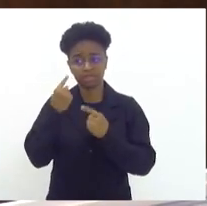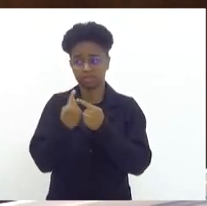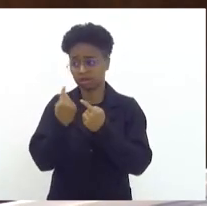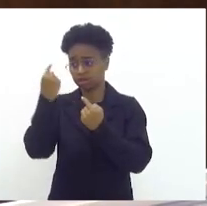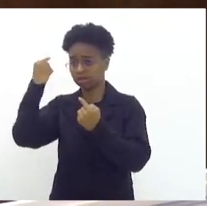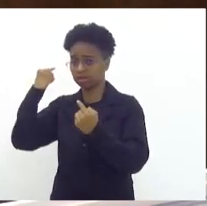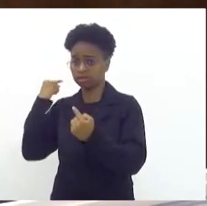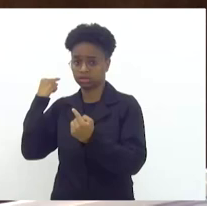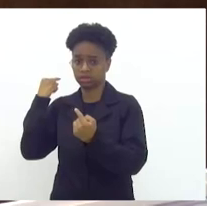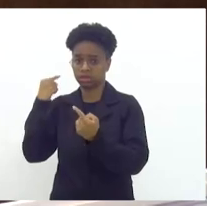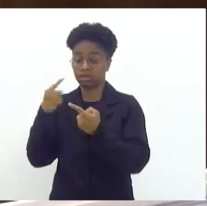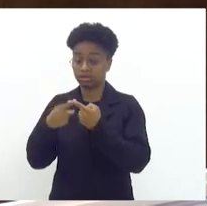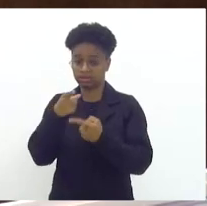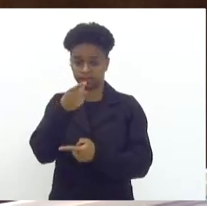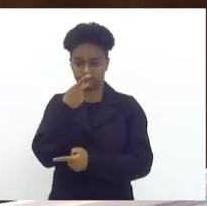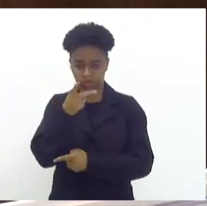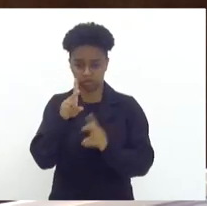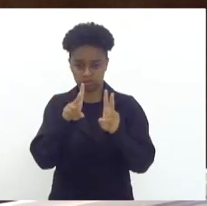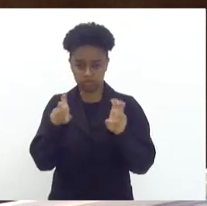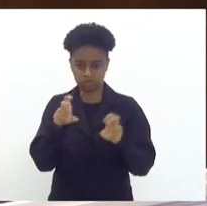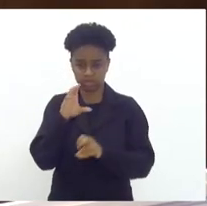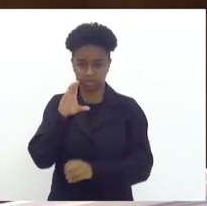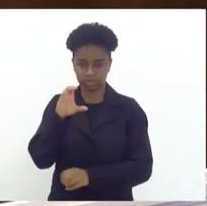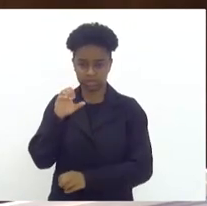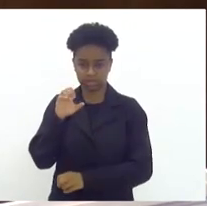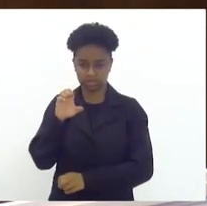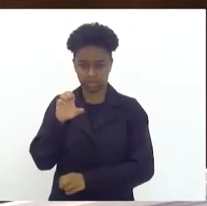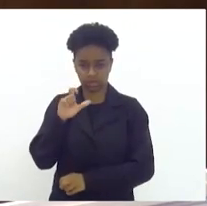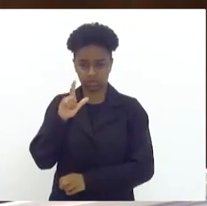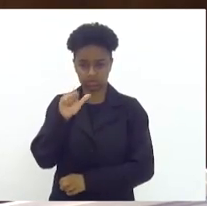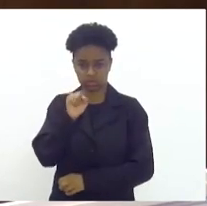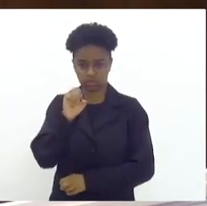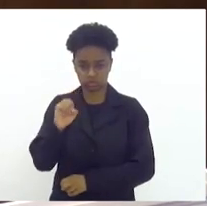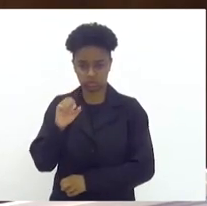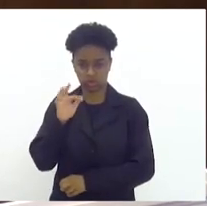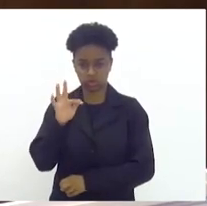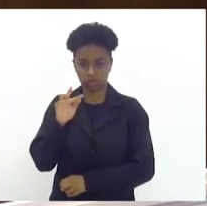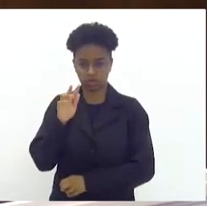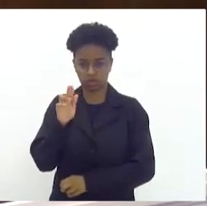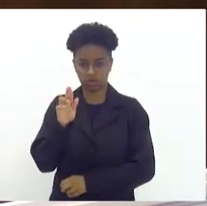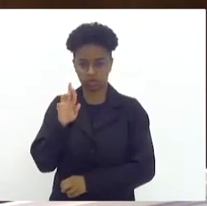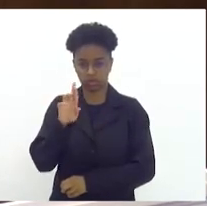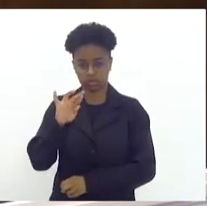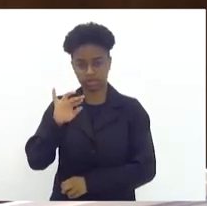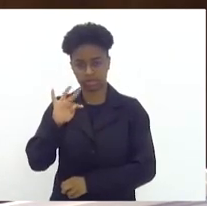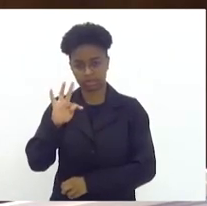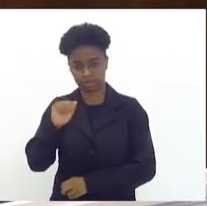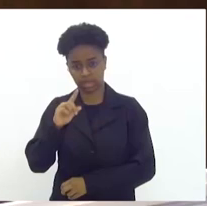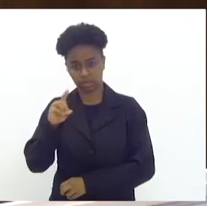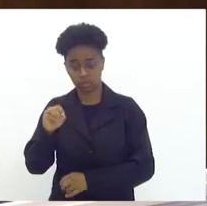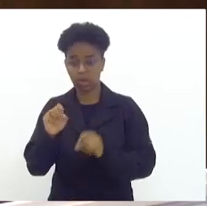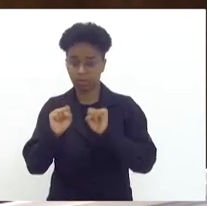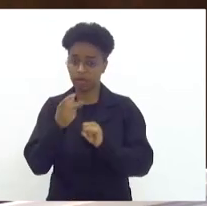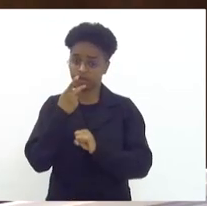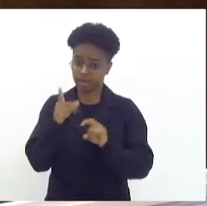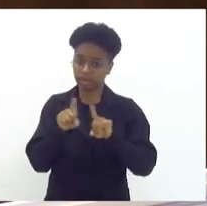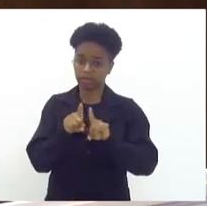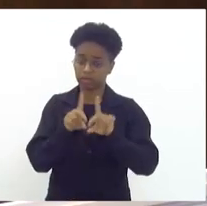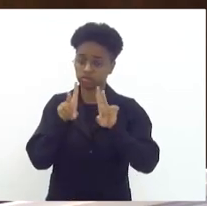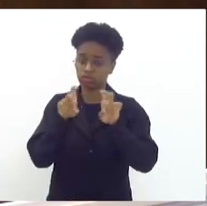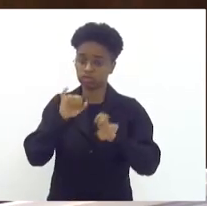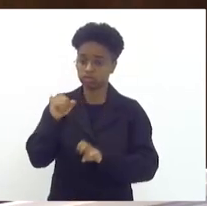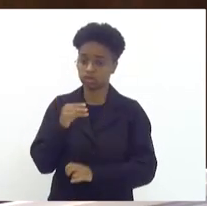o senhor falou em Celso Furtado poderia falar em Juscelino Kubitschek que tenha